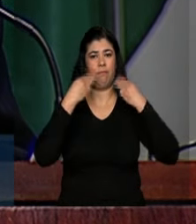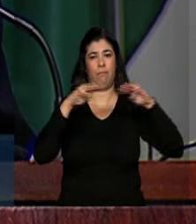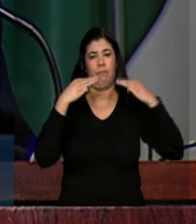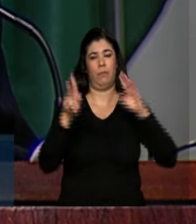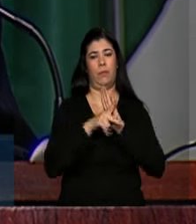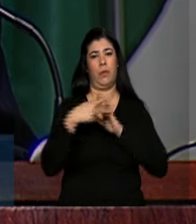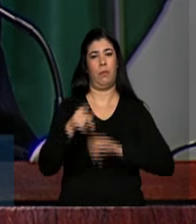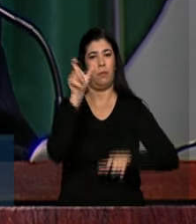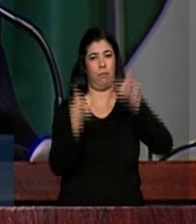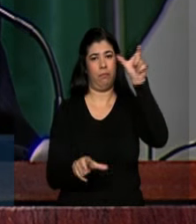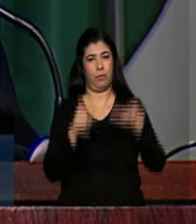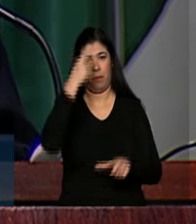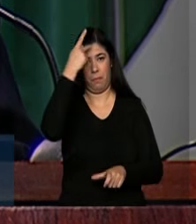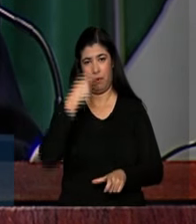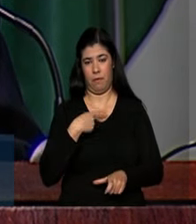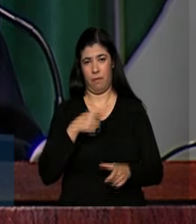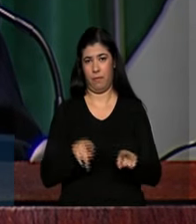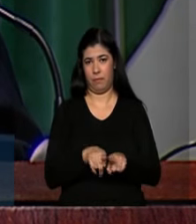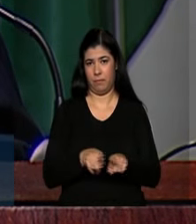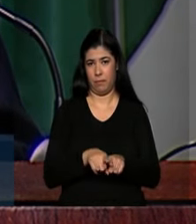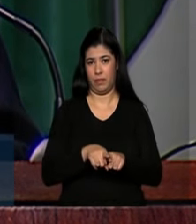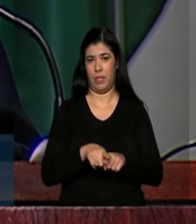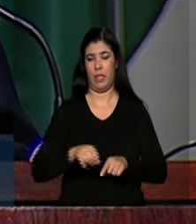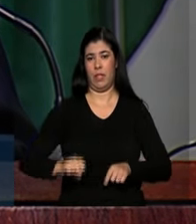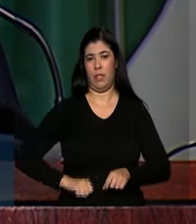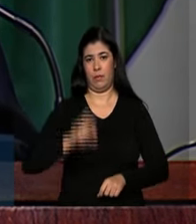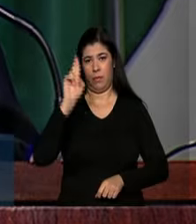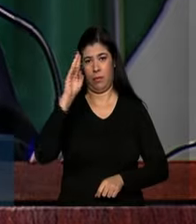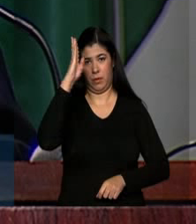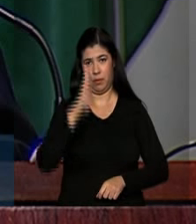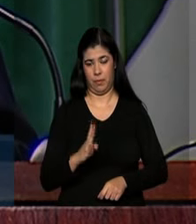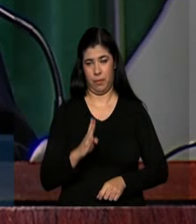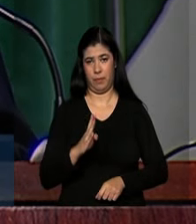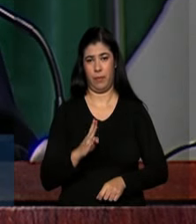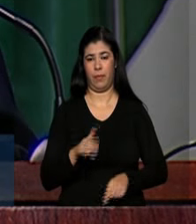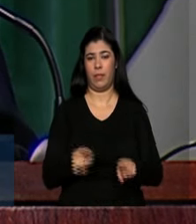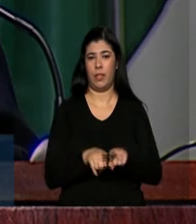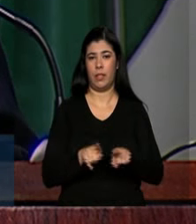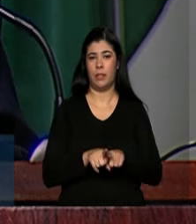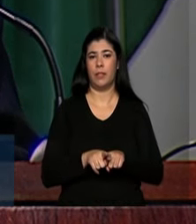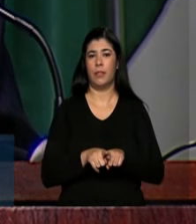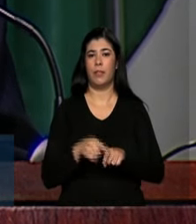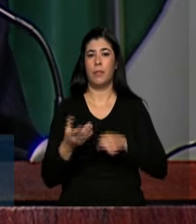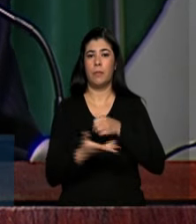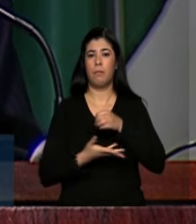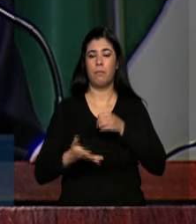inerente aos diplomatas brasileiros. É, portanto, com o pano de fundo